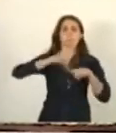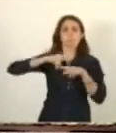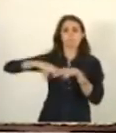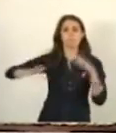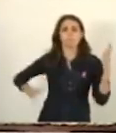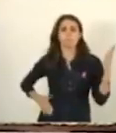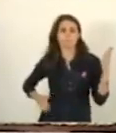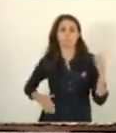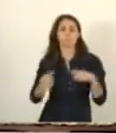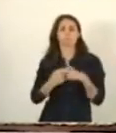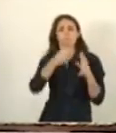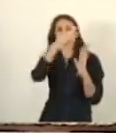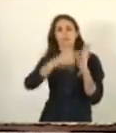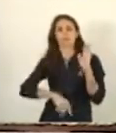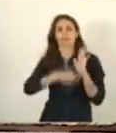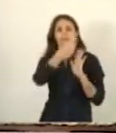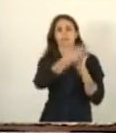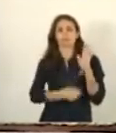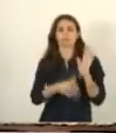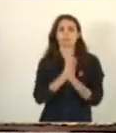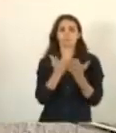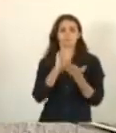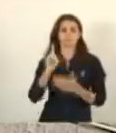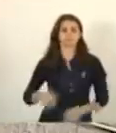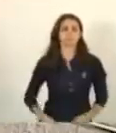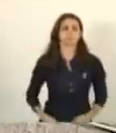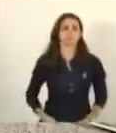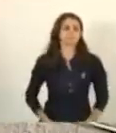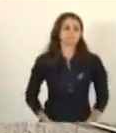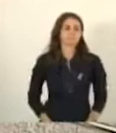a proceder à leitura de um versículo da Bíblia.